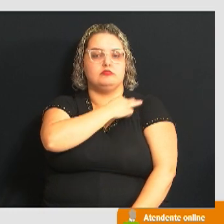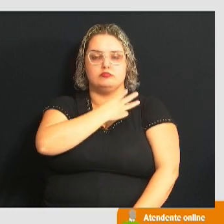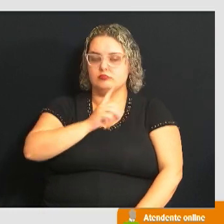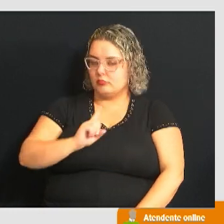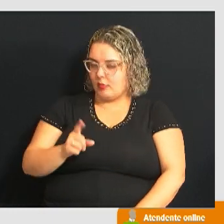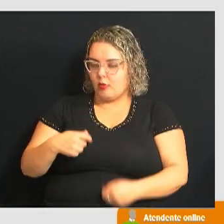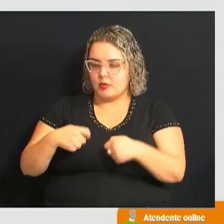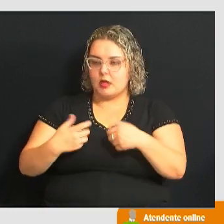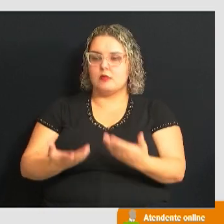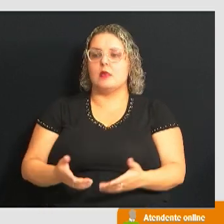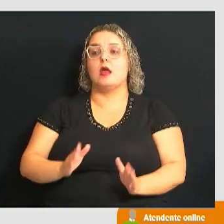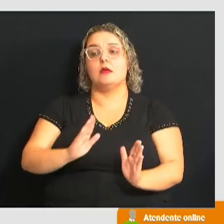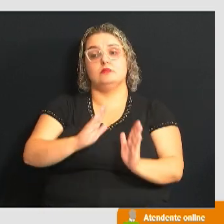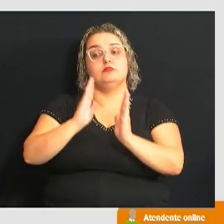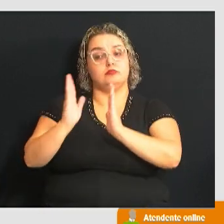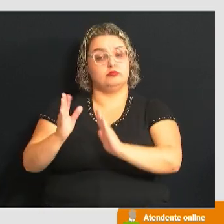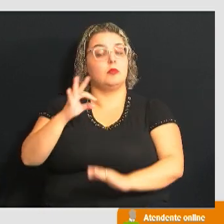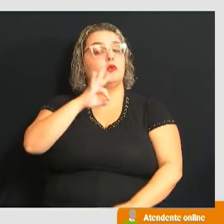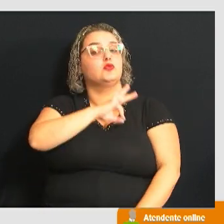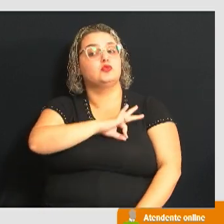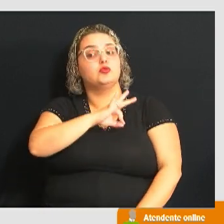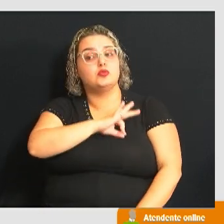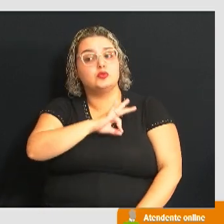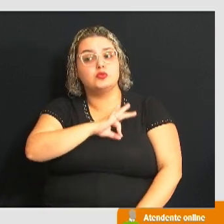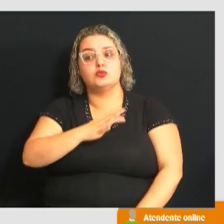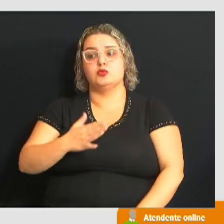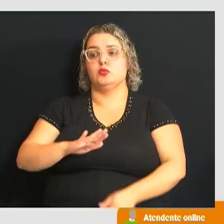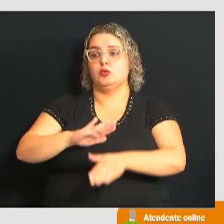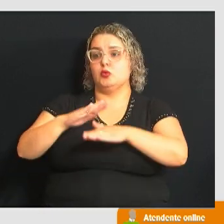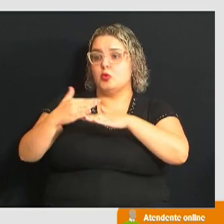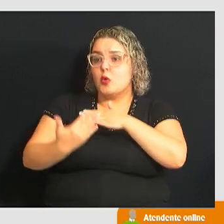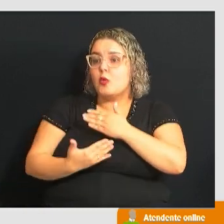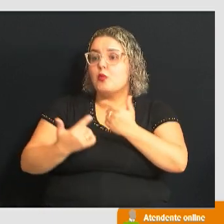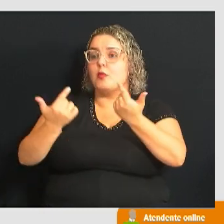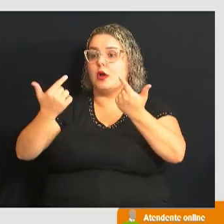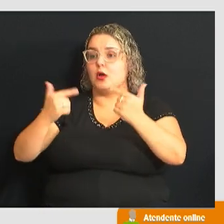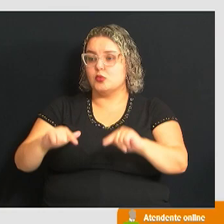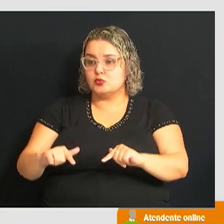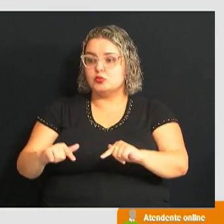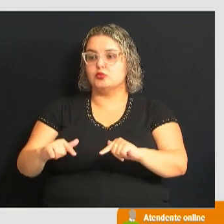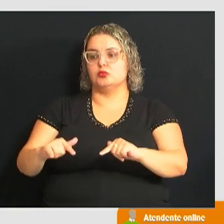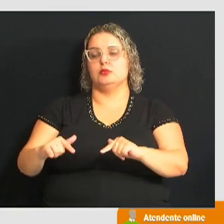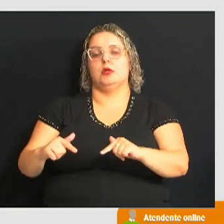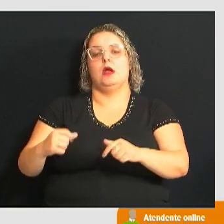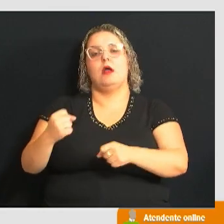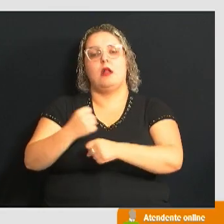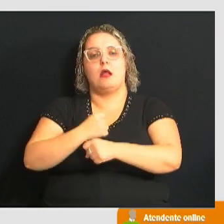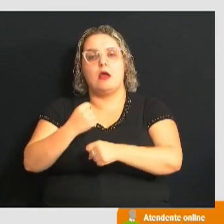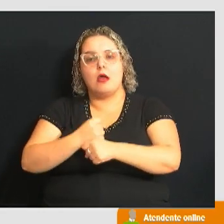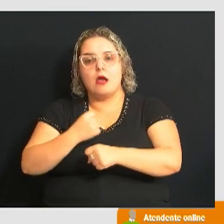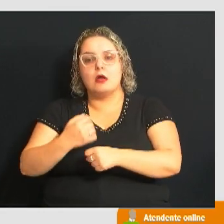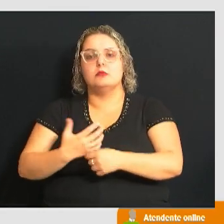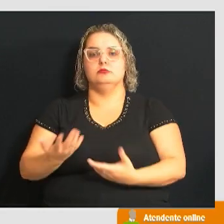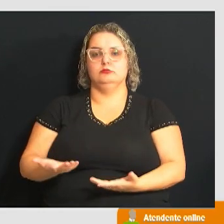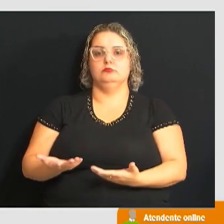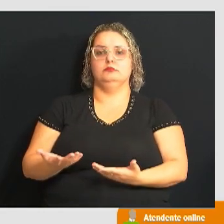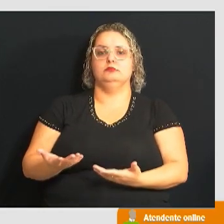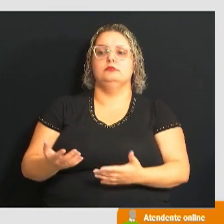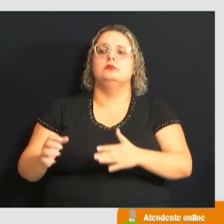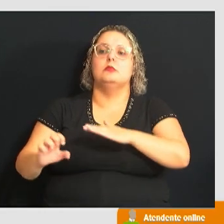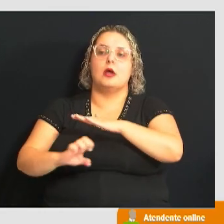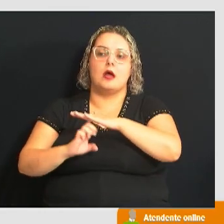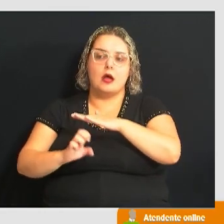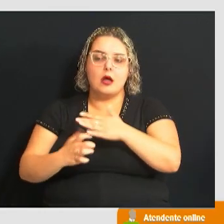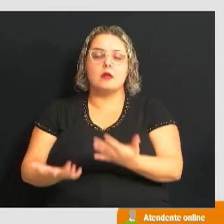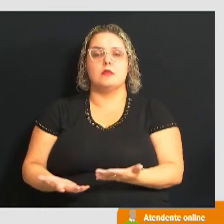outras colunas como o salário, o bairro onde fica esta empresa, a cidade também desta empresa. Então,